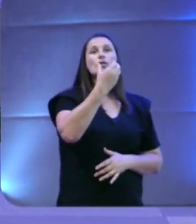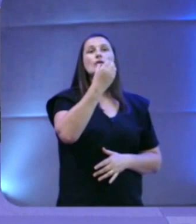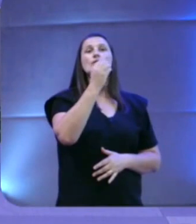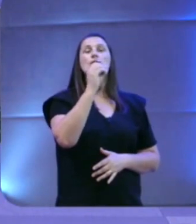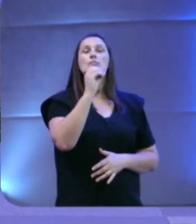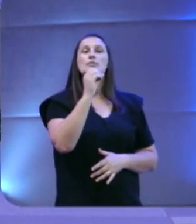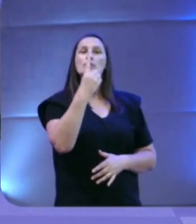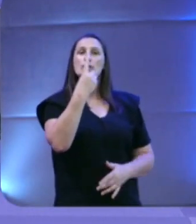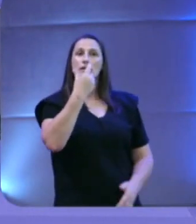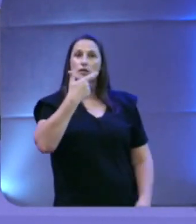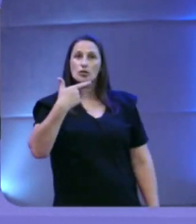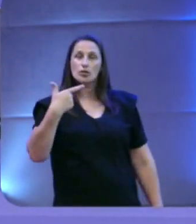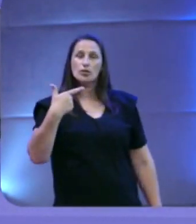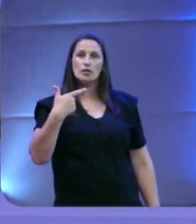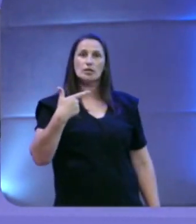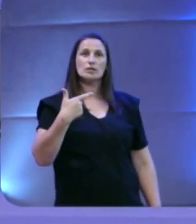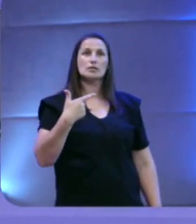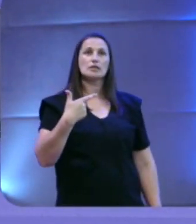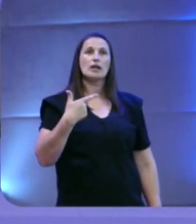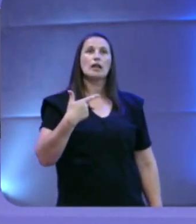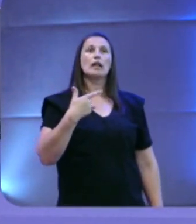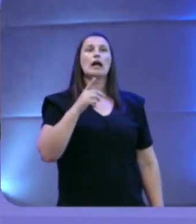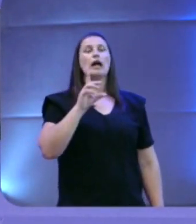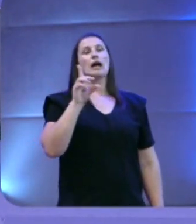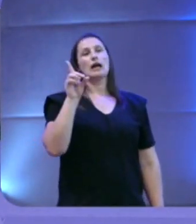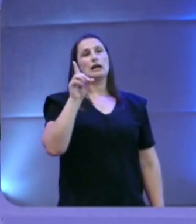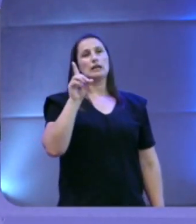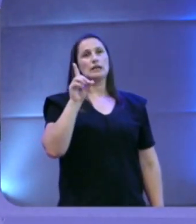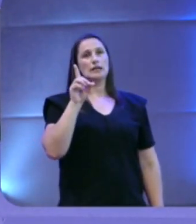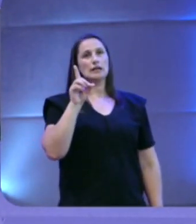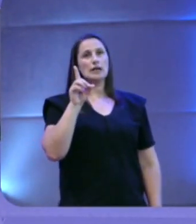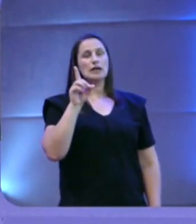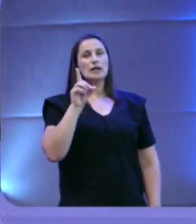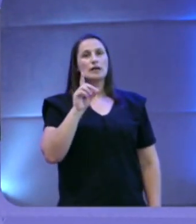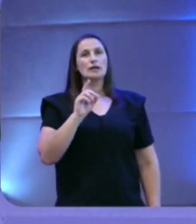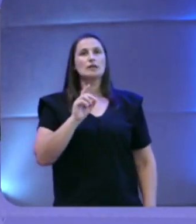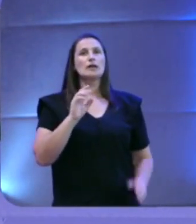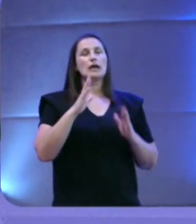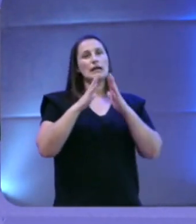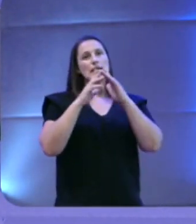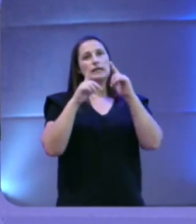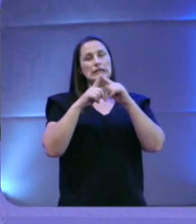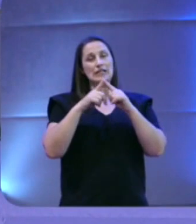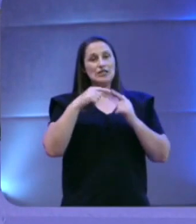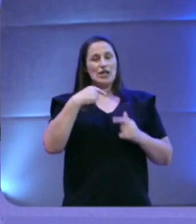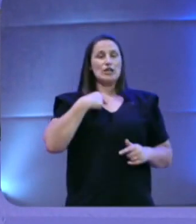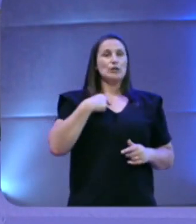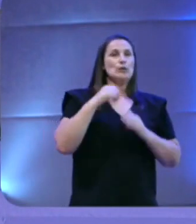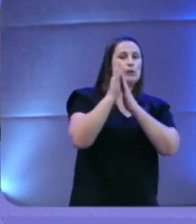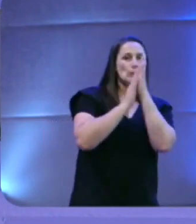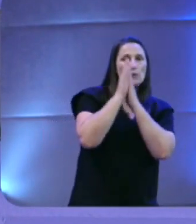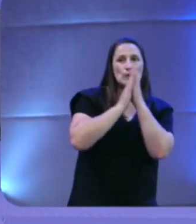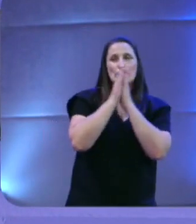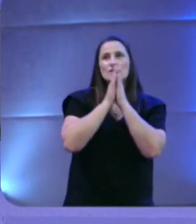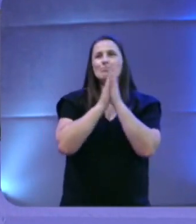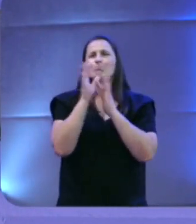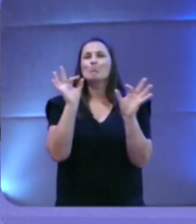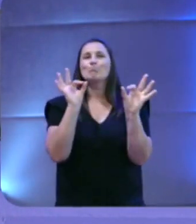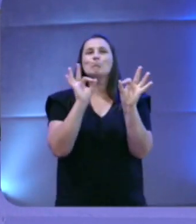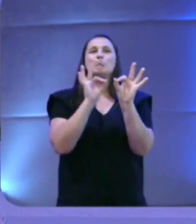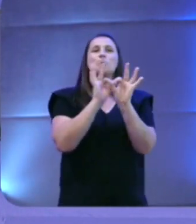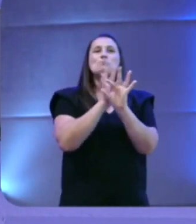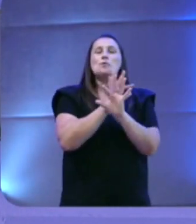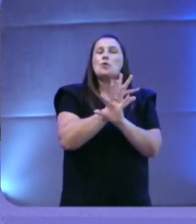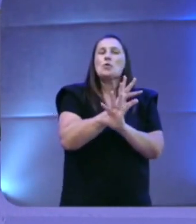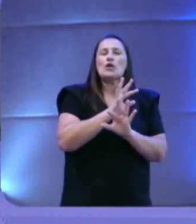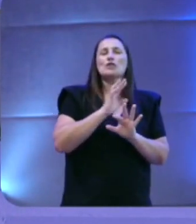momento, estava conduzindo a nossa congregação, Vila da Fé, estava animado, a gente tinha terminado um ciclo, estava pronto para iniciar um novo ciclo